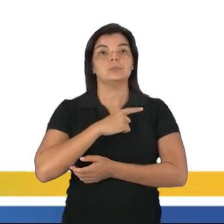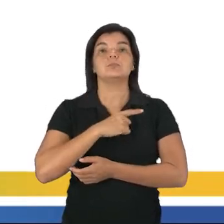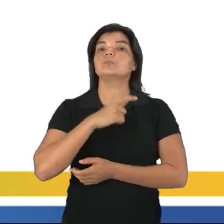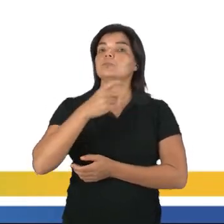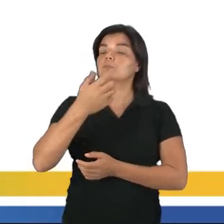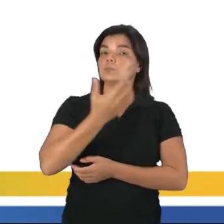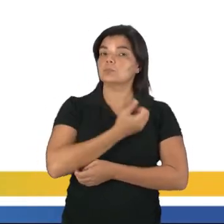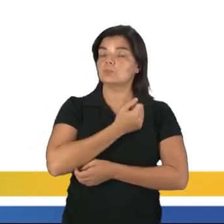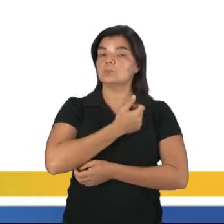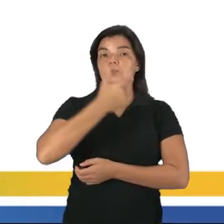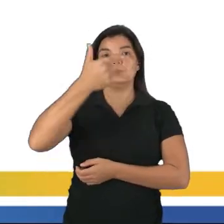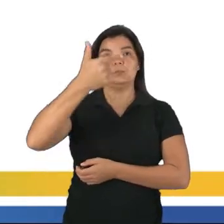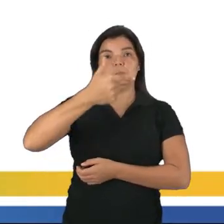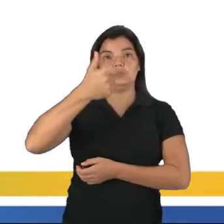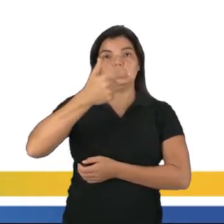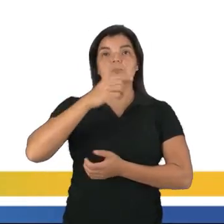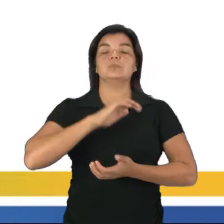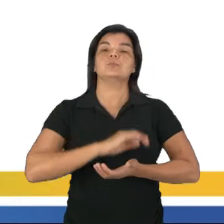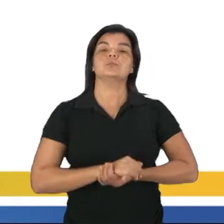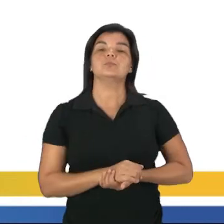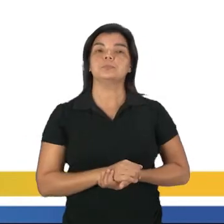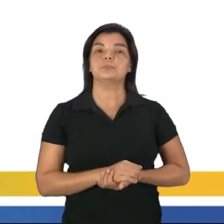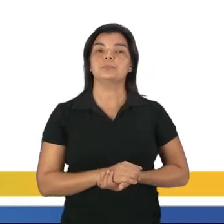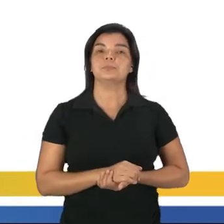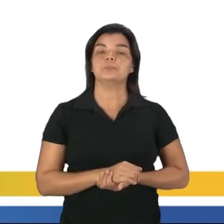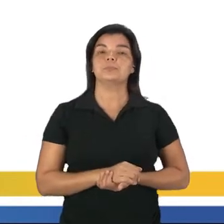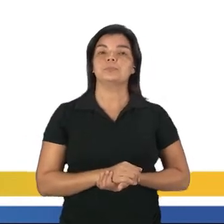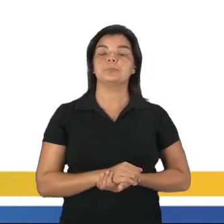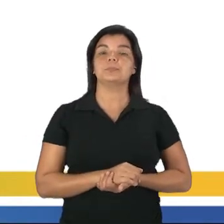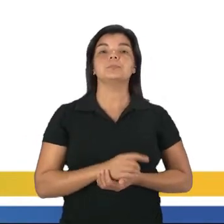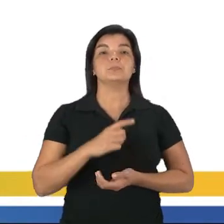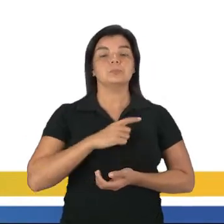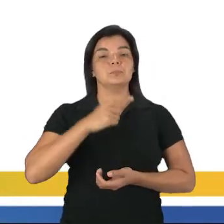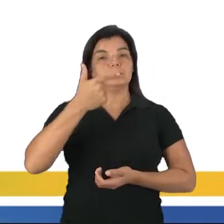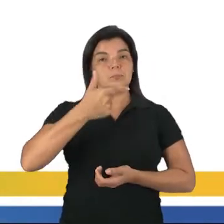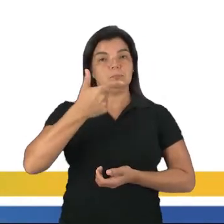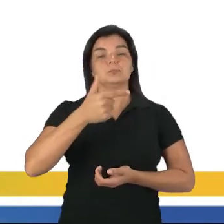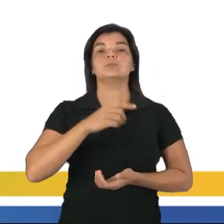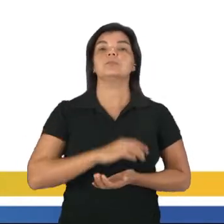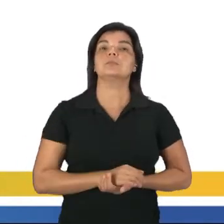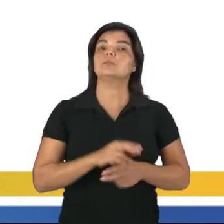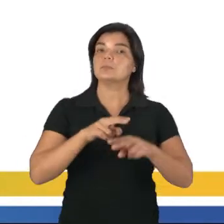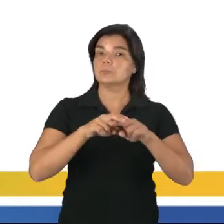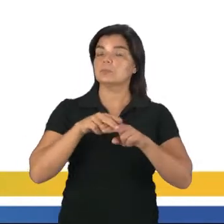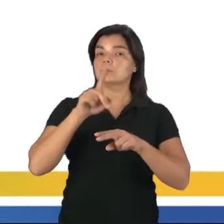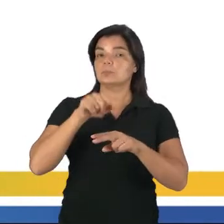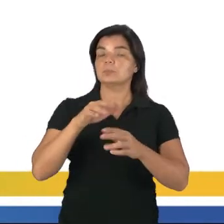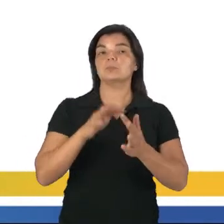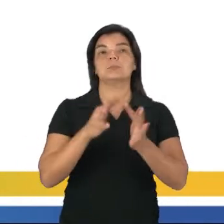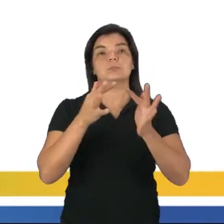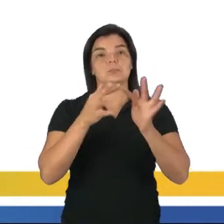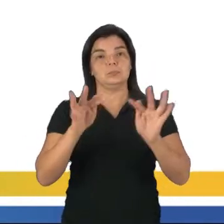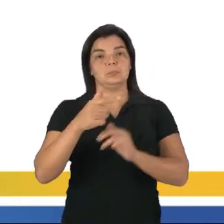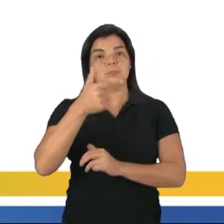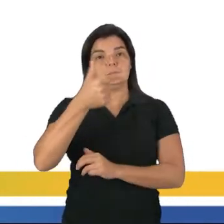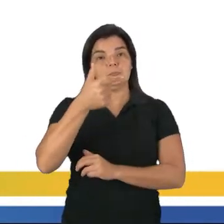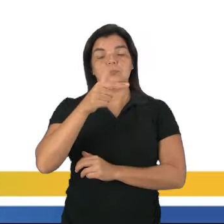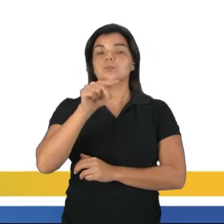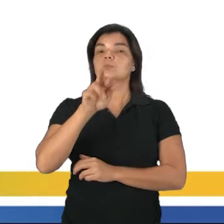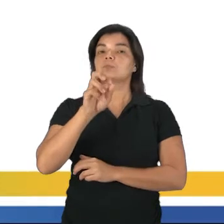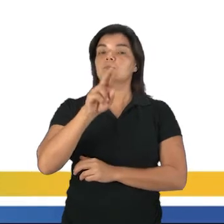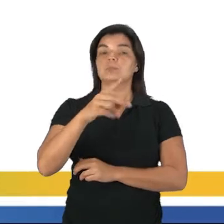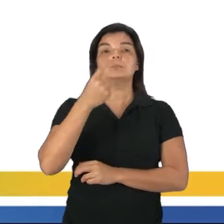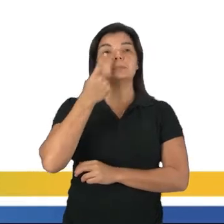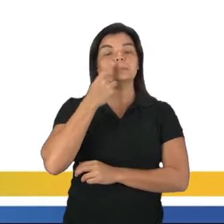tem o maior grau, ele vai estar elevado ali no expoente 2, ou seja, no grau 2, né? Por isso que esse nome aí do segundo grau. Observe